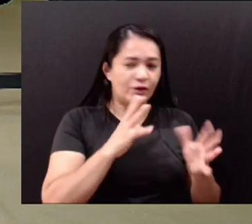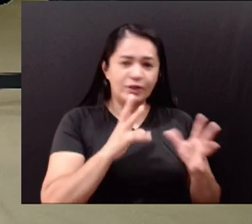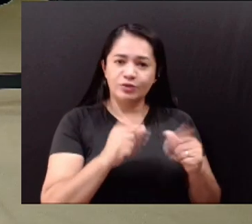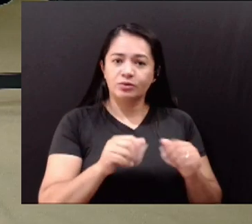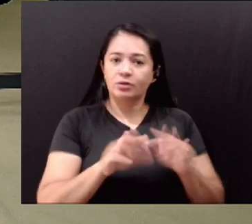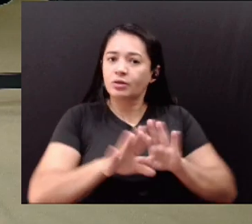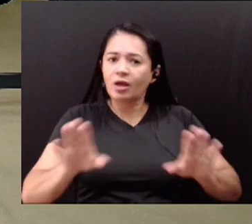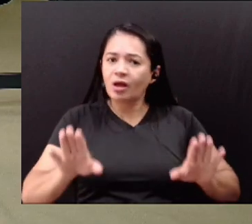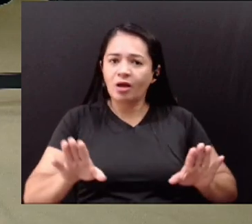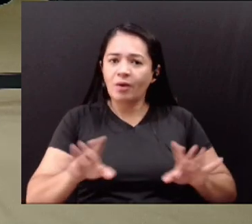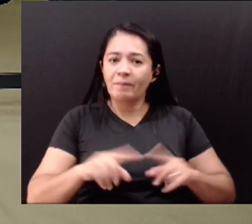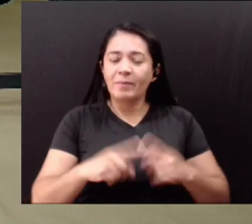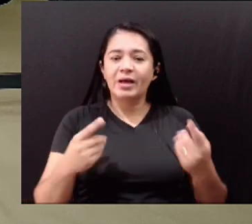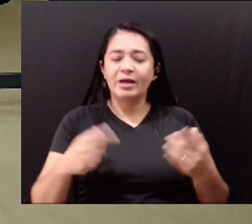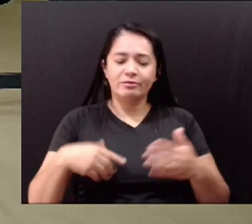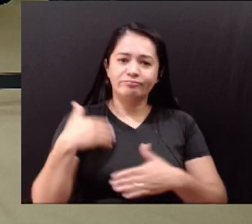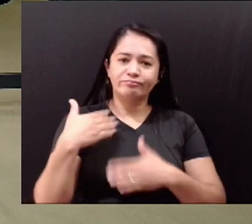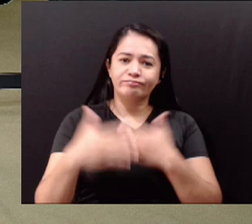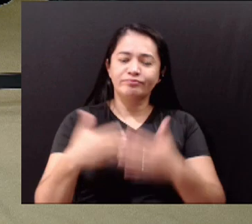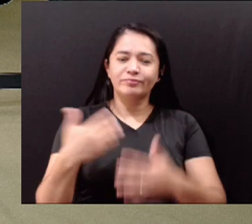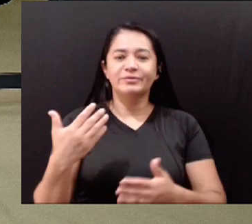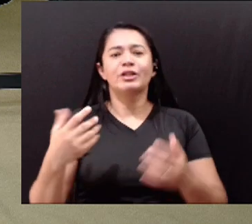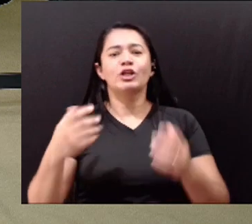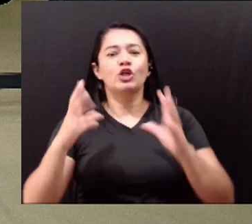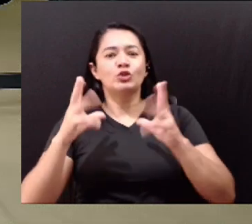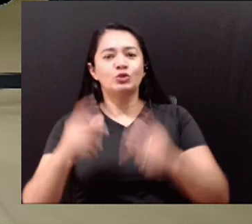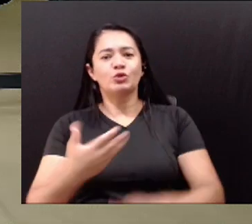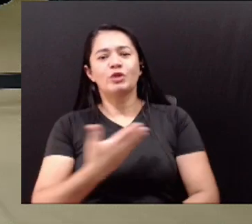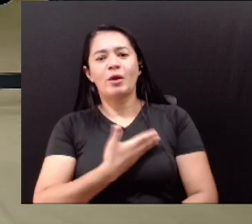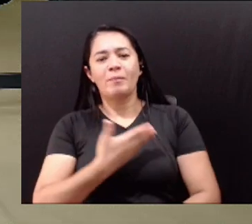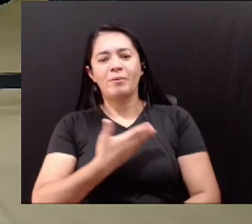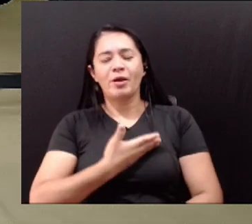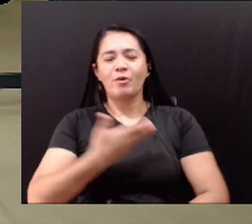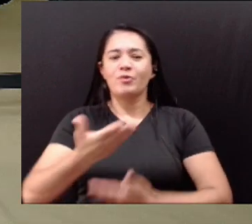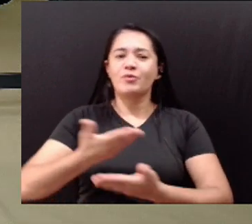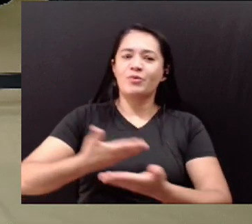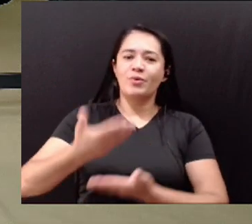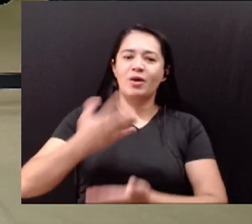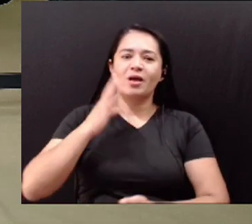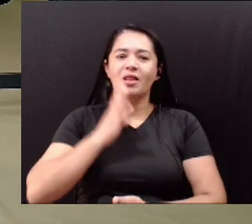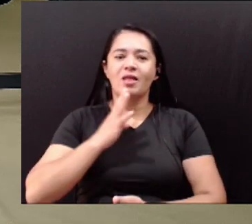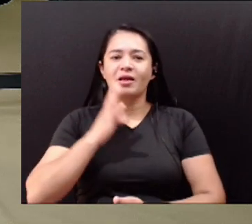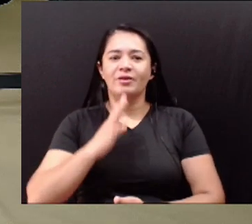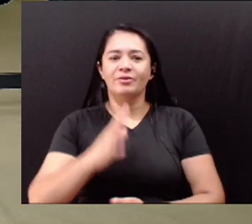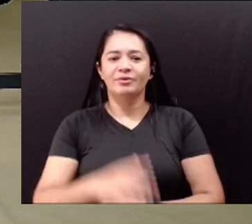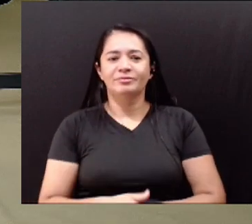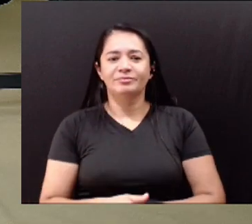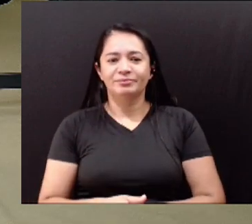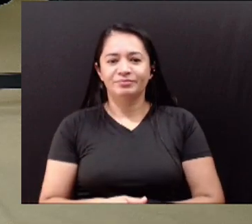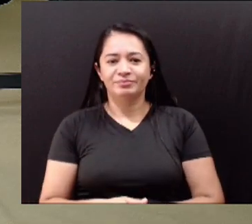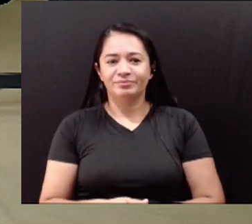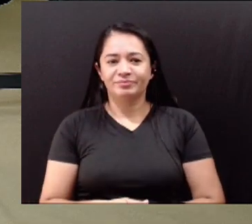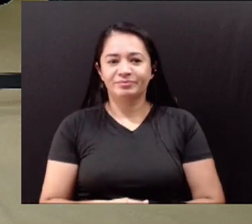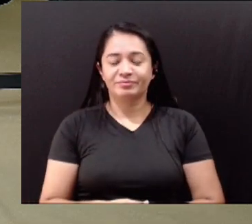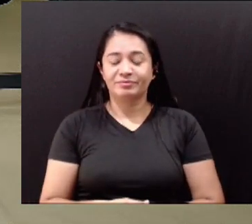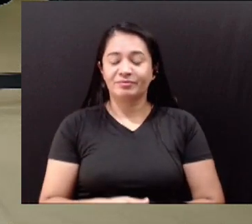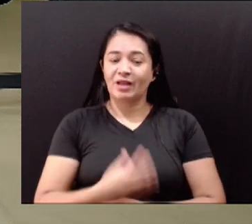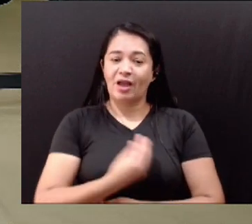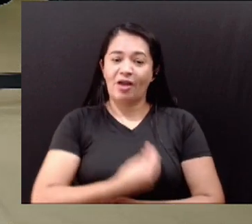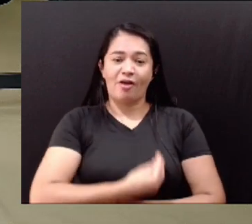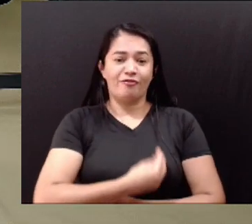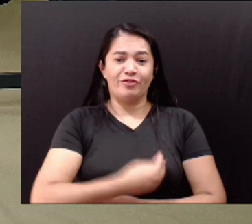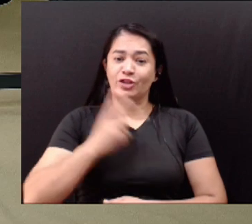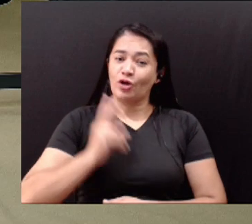já conhece a galera, já tem uma convivência legal. E olha, vou te falar, A vida continua, os problemas continuam,